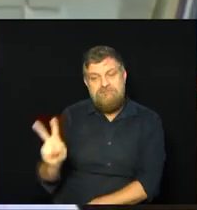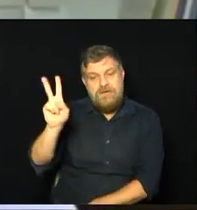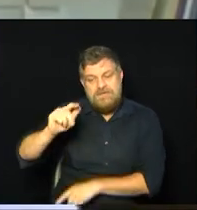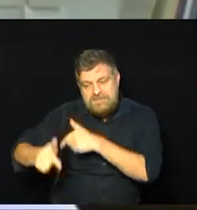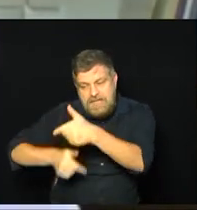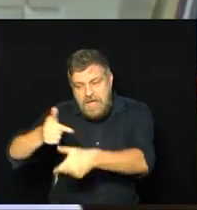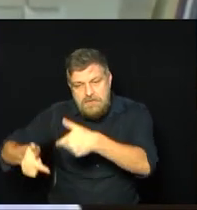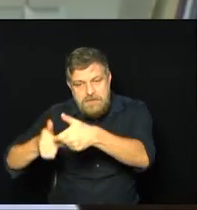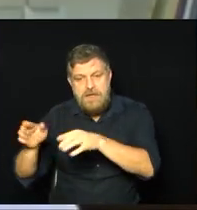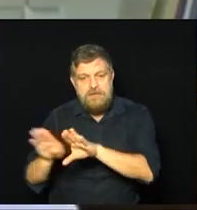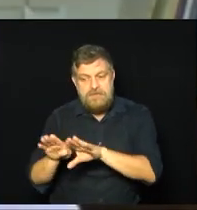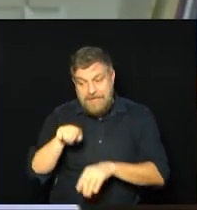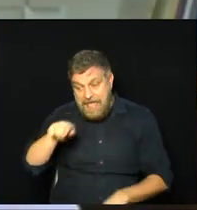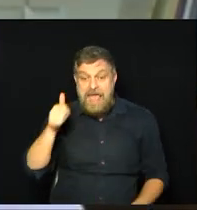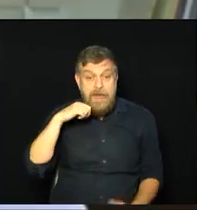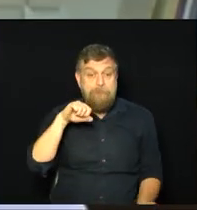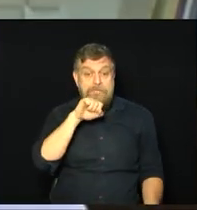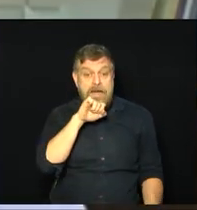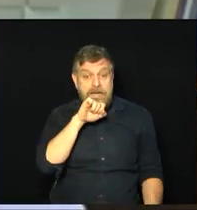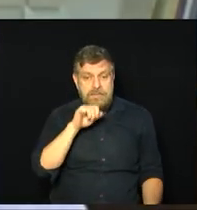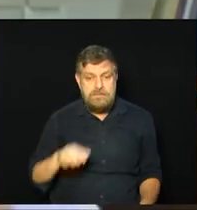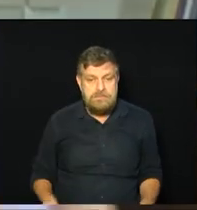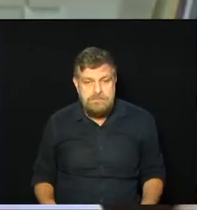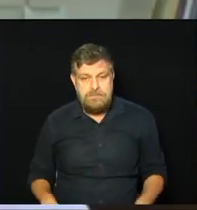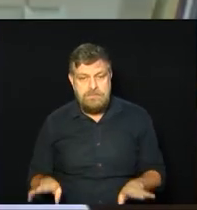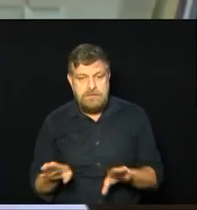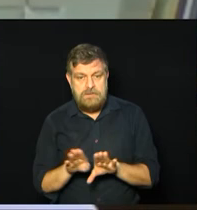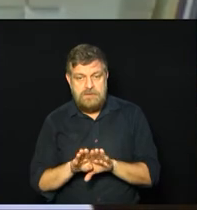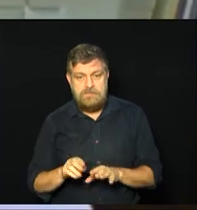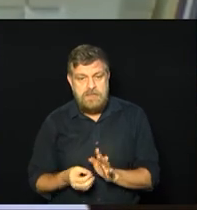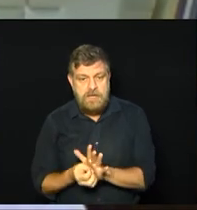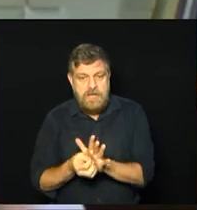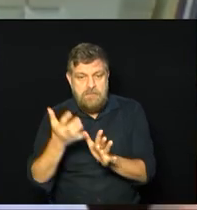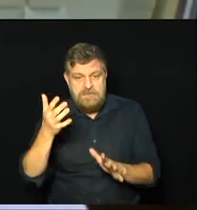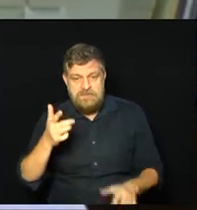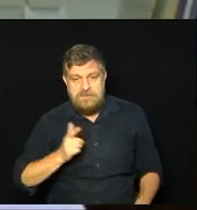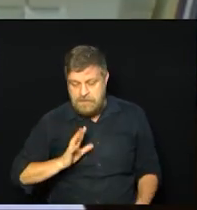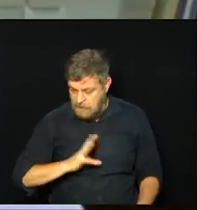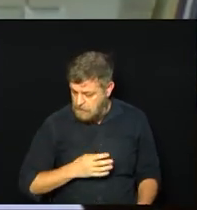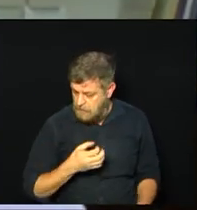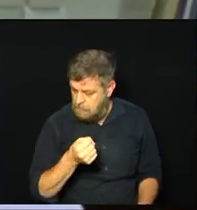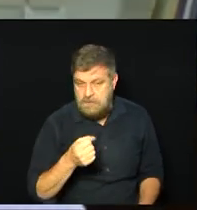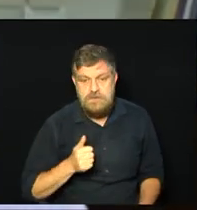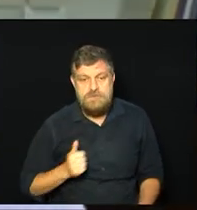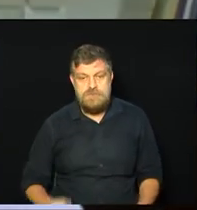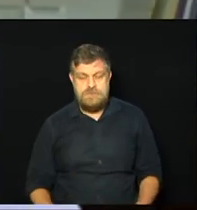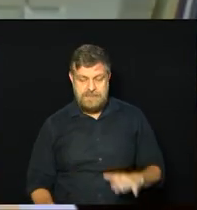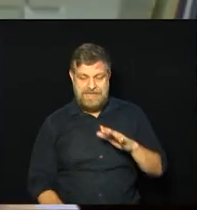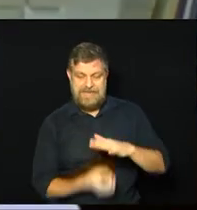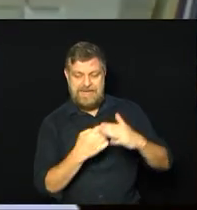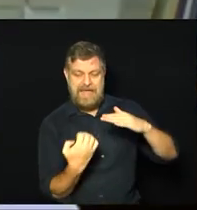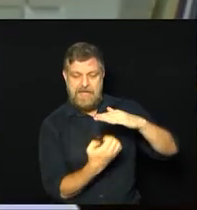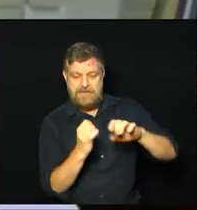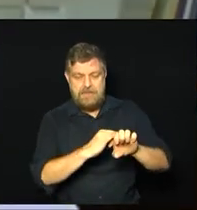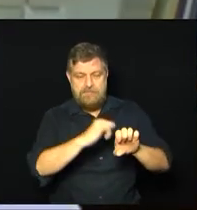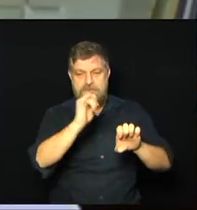dela também como mãe, e talvez muitas vezes ter a coragem também de empreender, né? Muitas mães